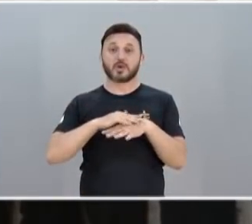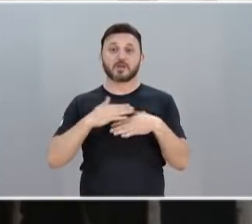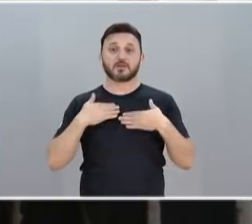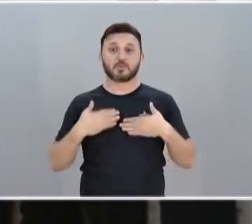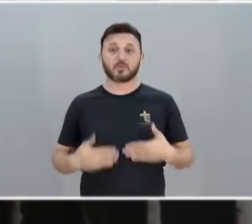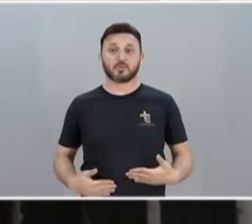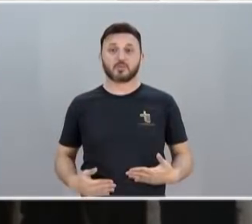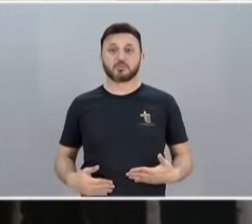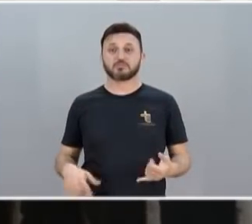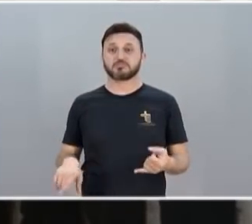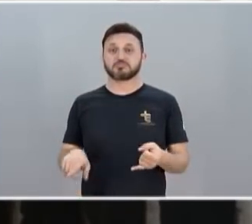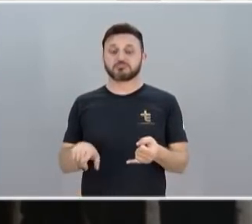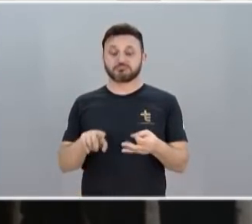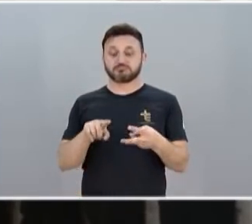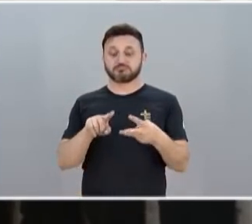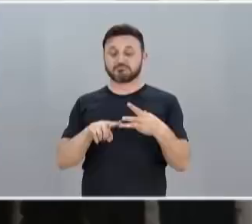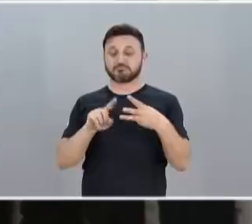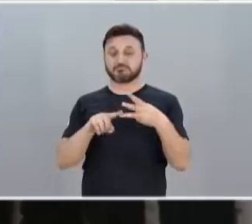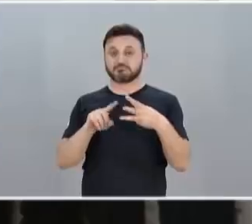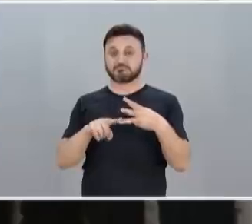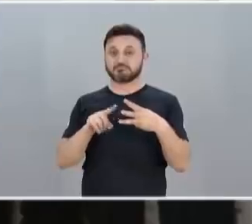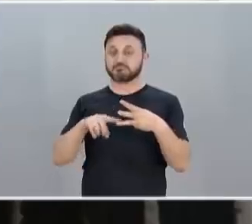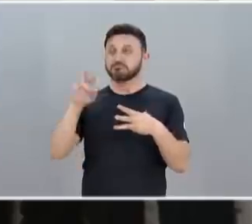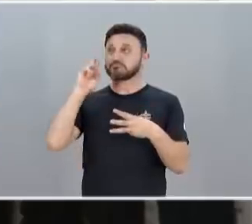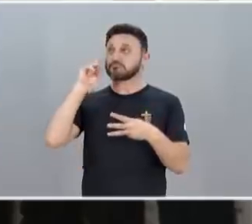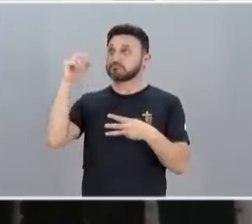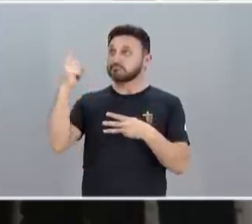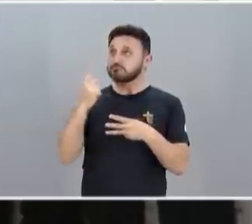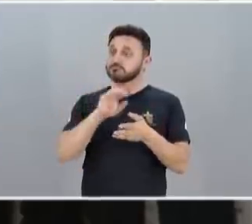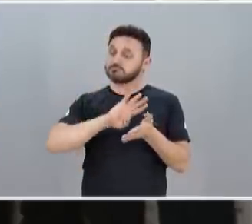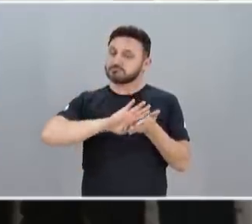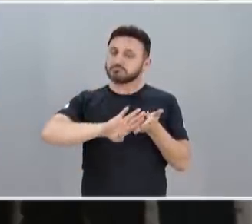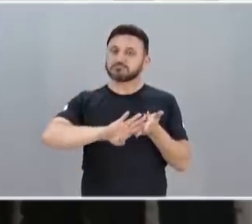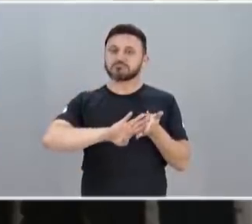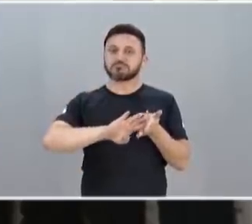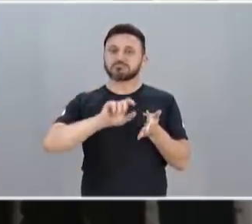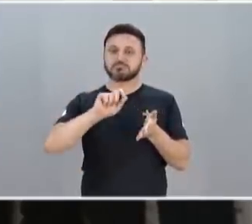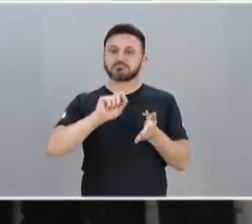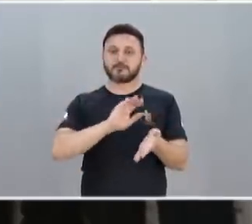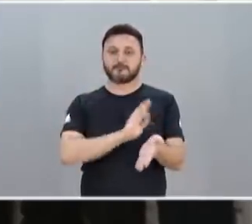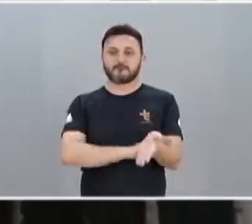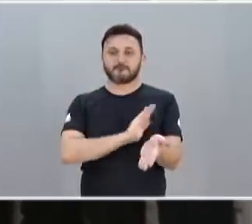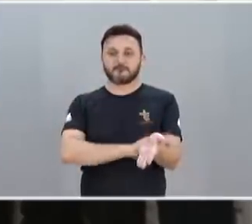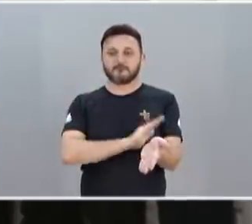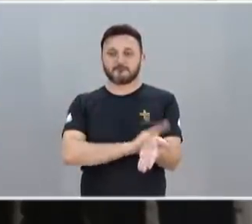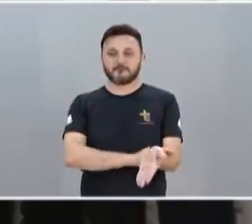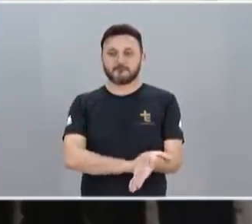física, e rolai, Senhor, a pedra dos vícios.